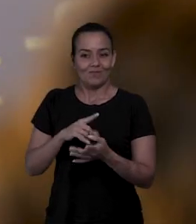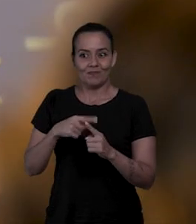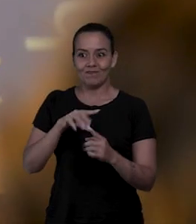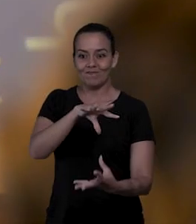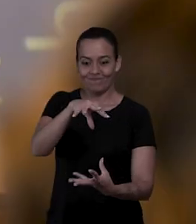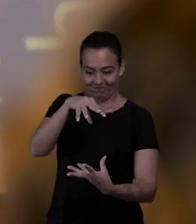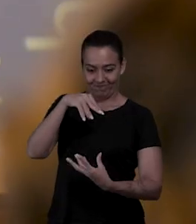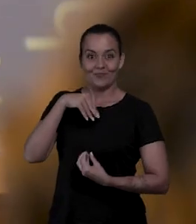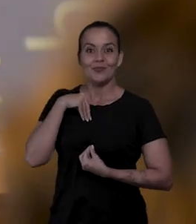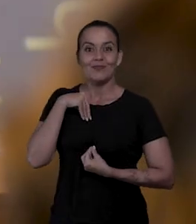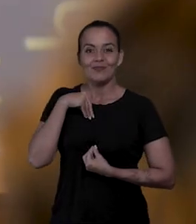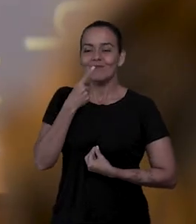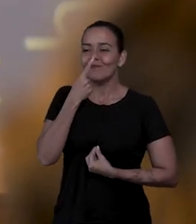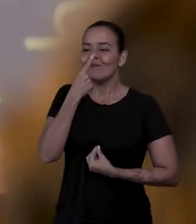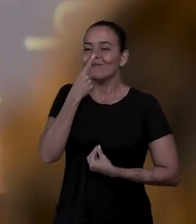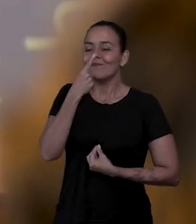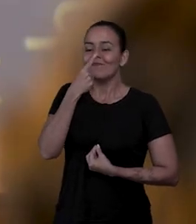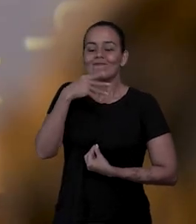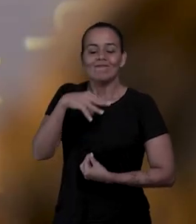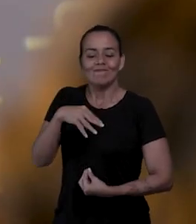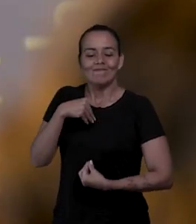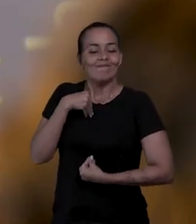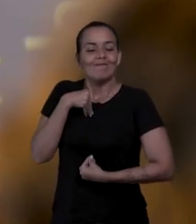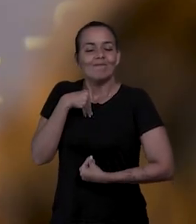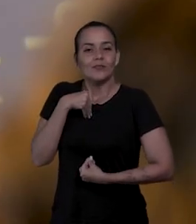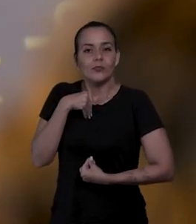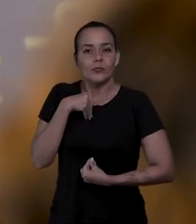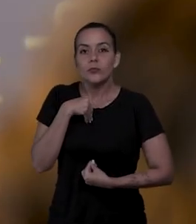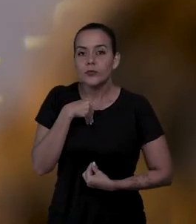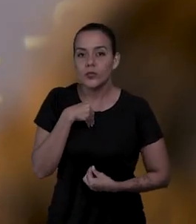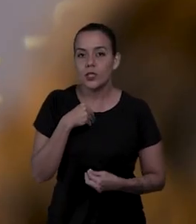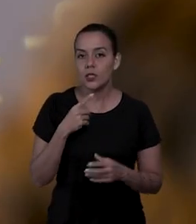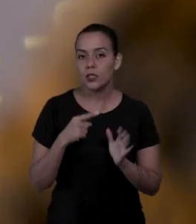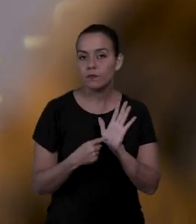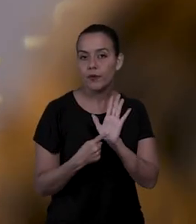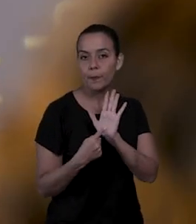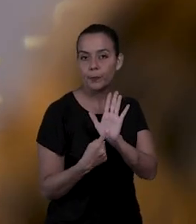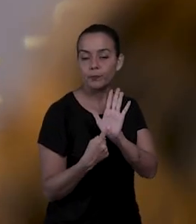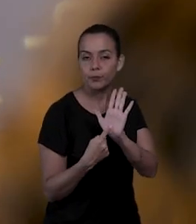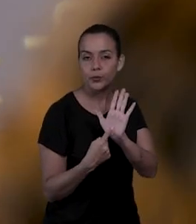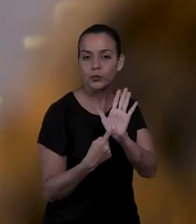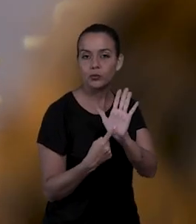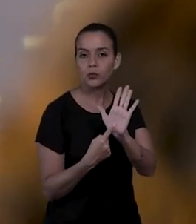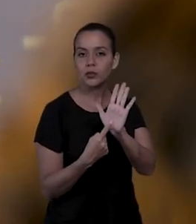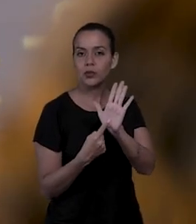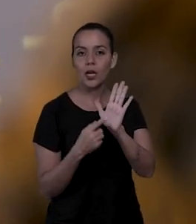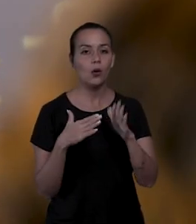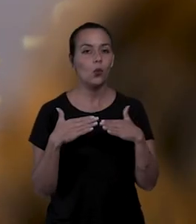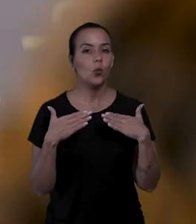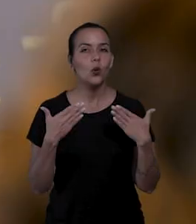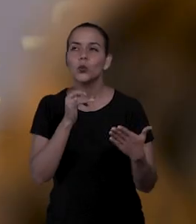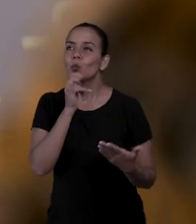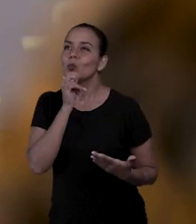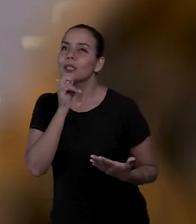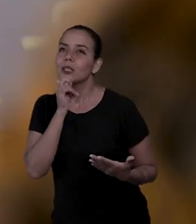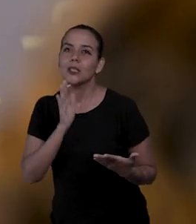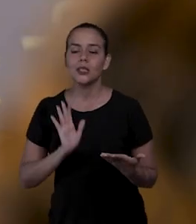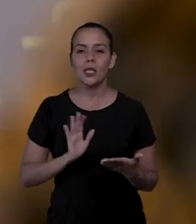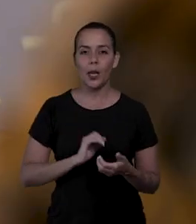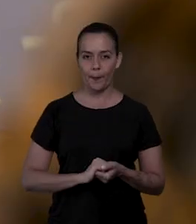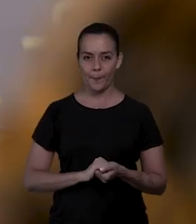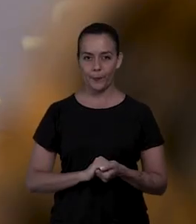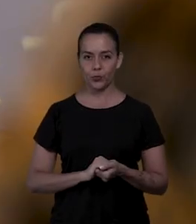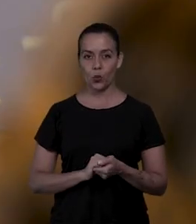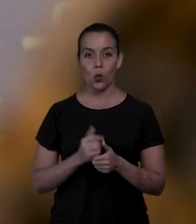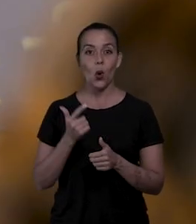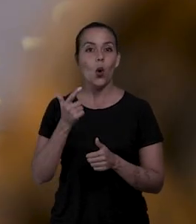incorporada, uma intimidade que vai aparecer na fala, por exemplo, de Bessel van